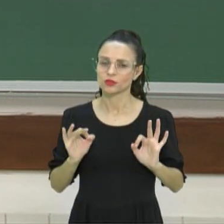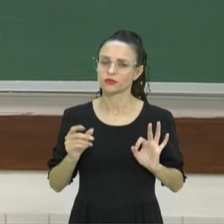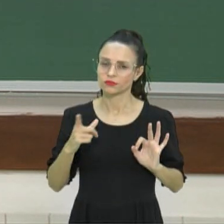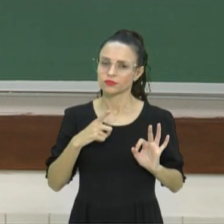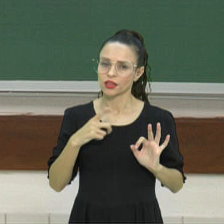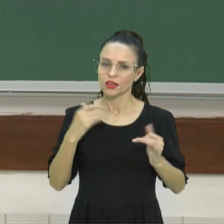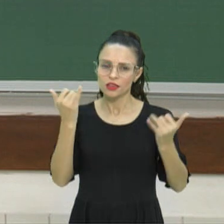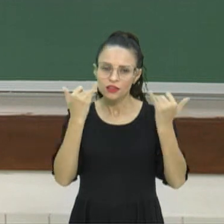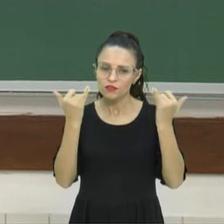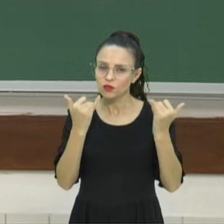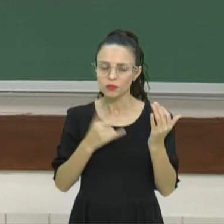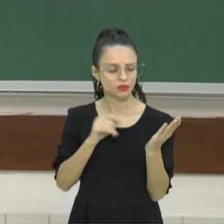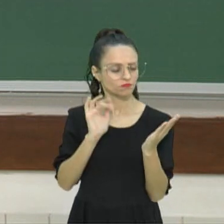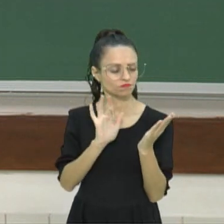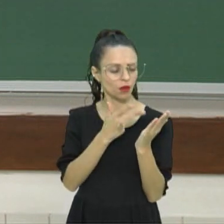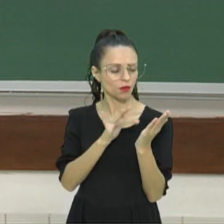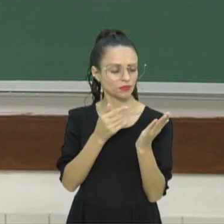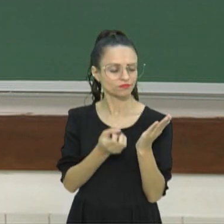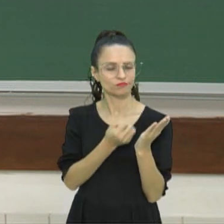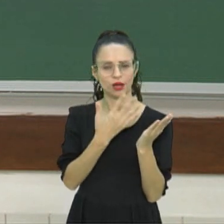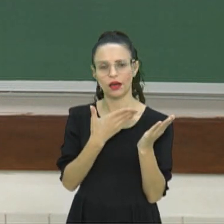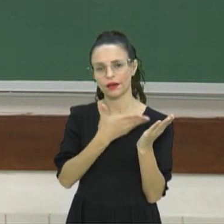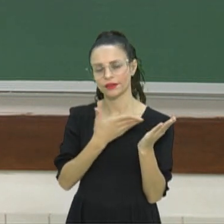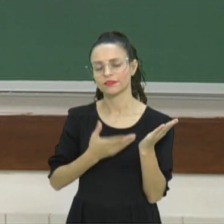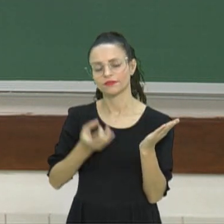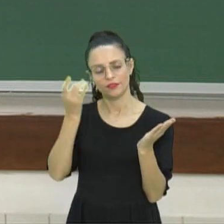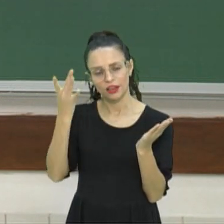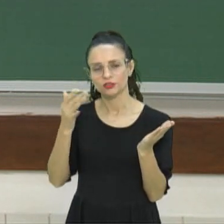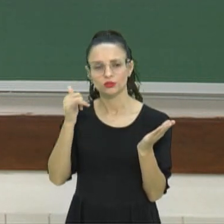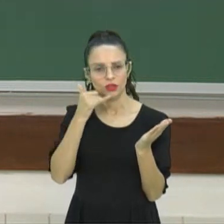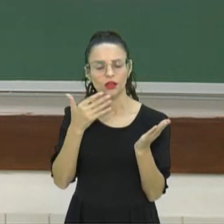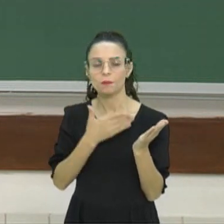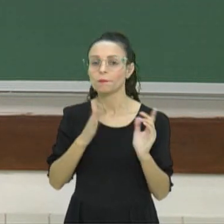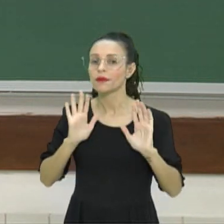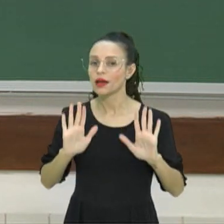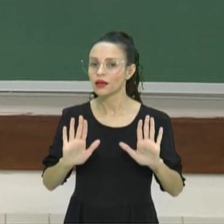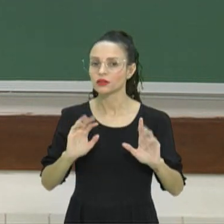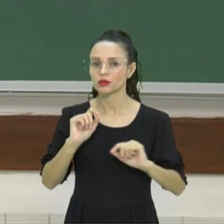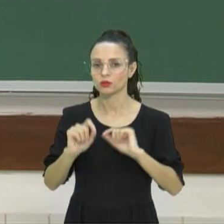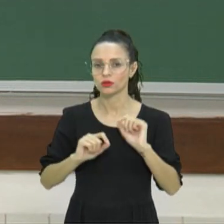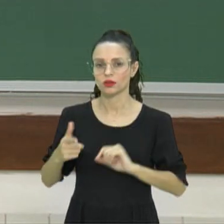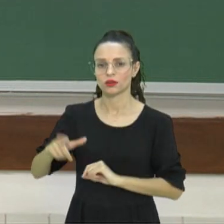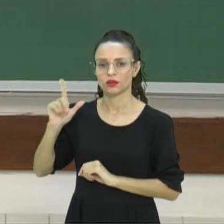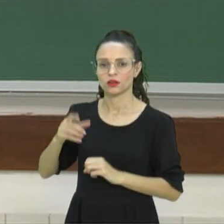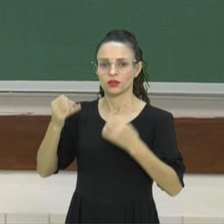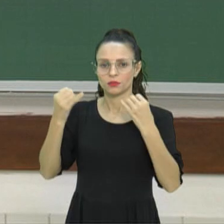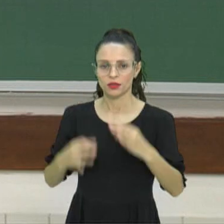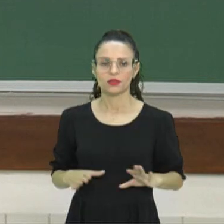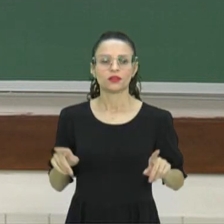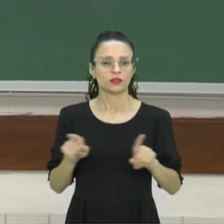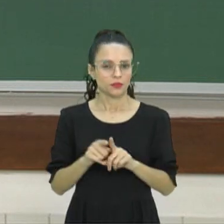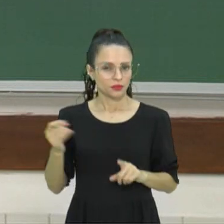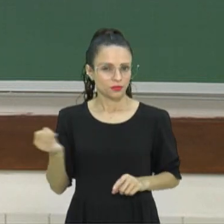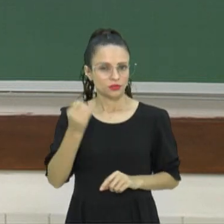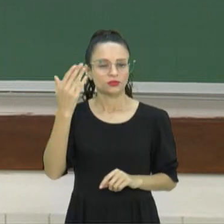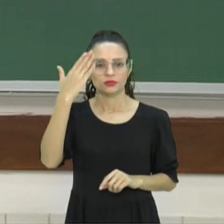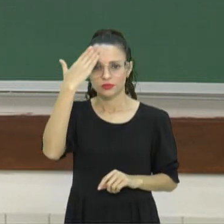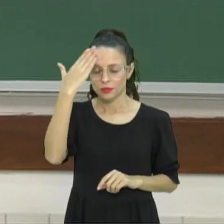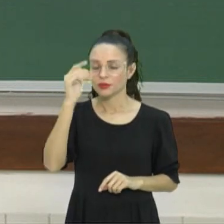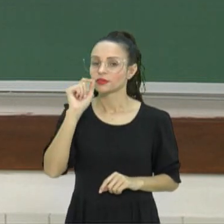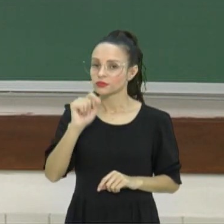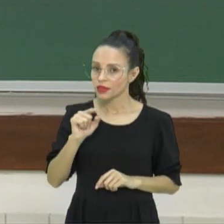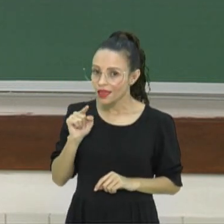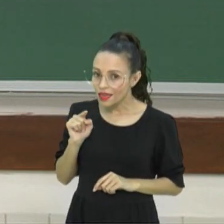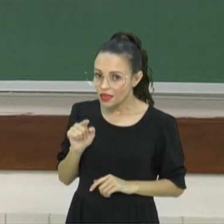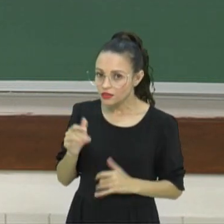essa informação na palma da mão, no celular, por exemplo. Mas, como eu disse, é importante sempre saber se